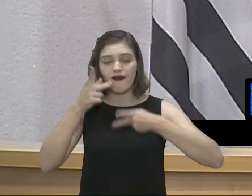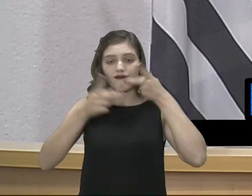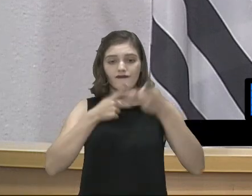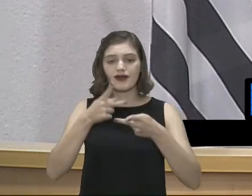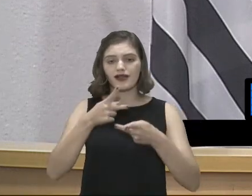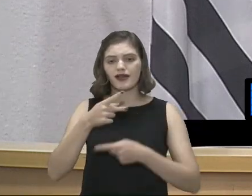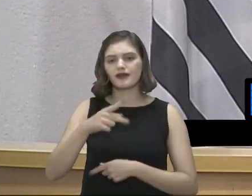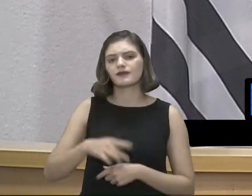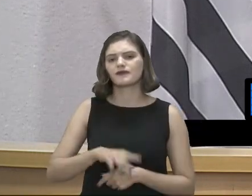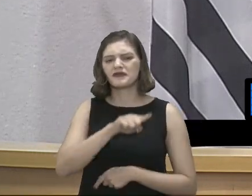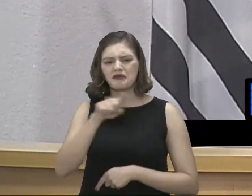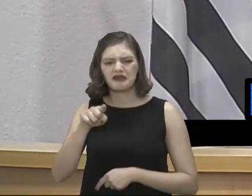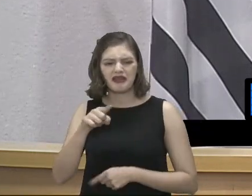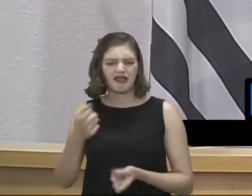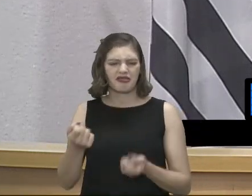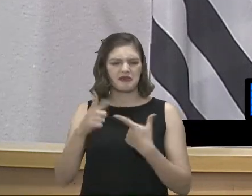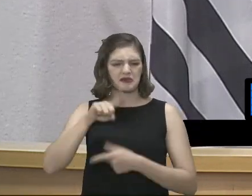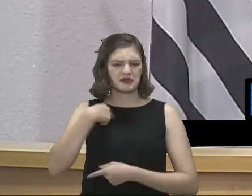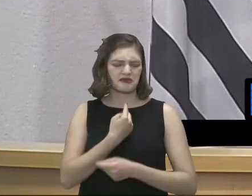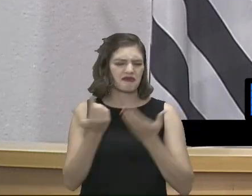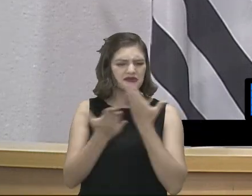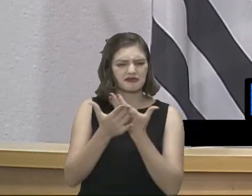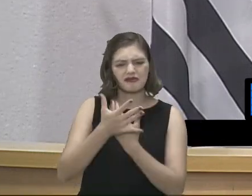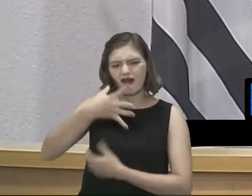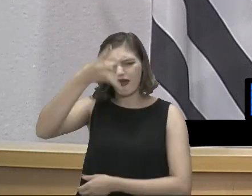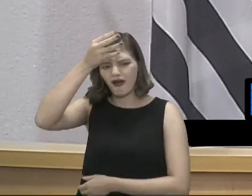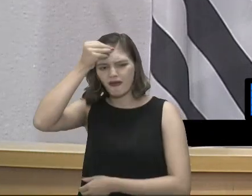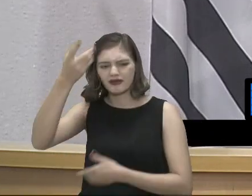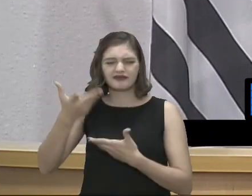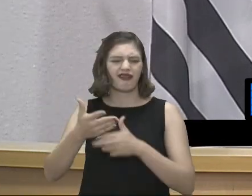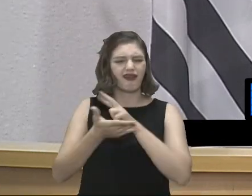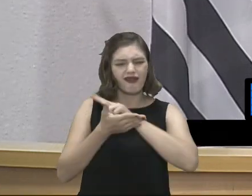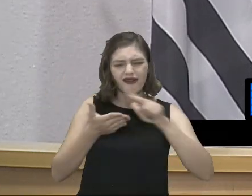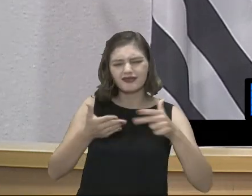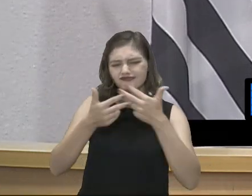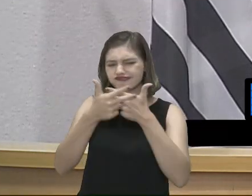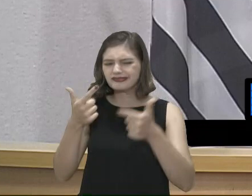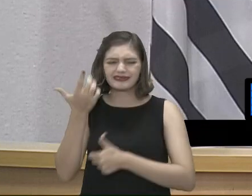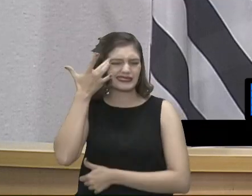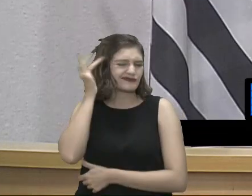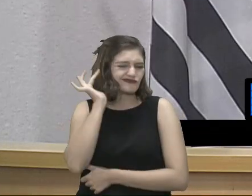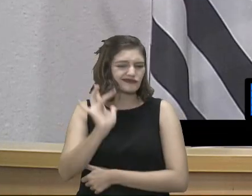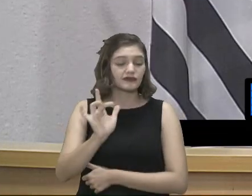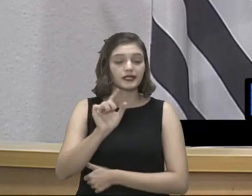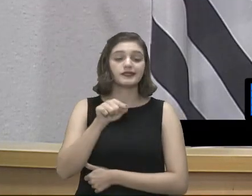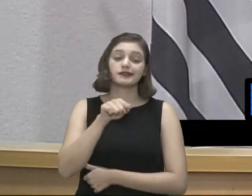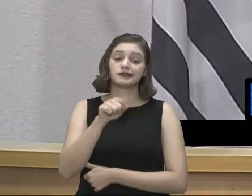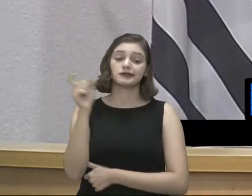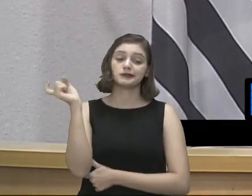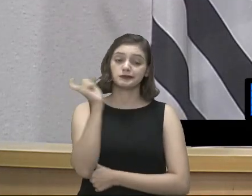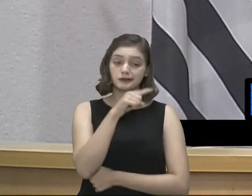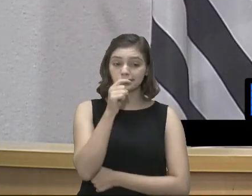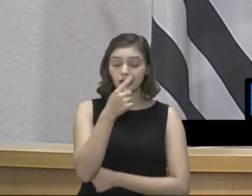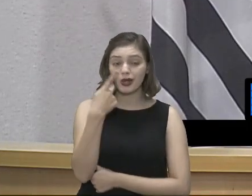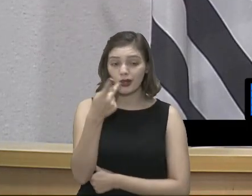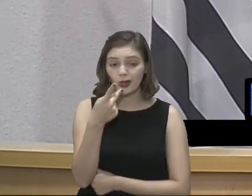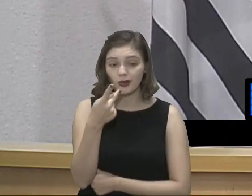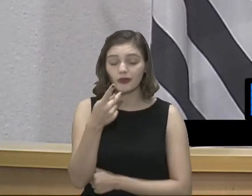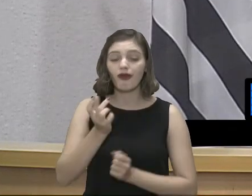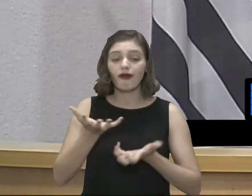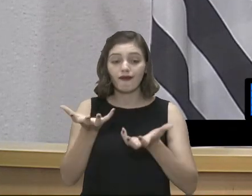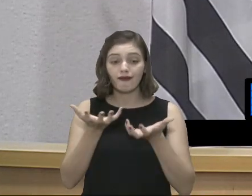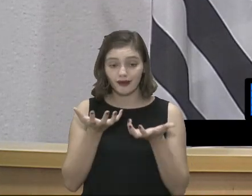discurso. Ai, nossa, tenho que estudar, tenho que aprender muita coisa, não sei. Isso não é verdade, isso se chama